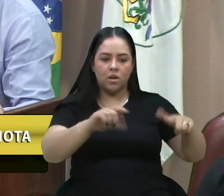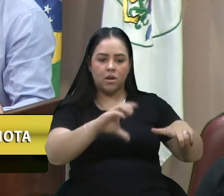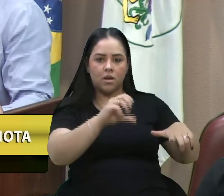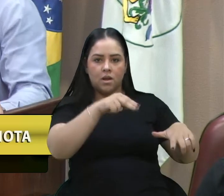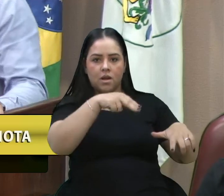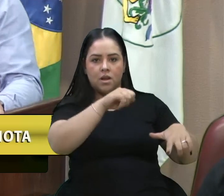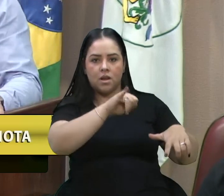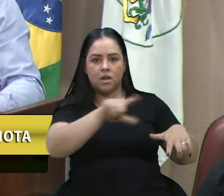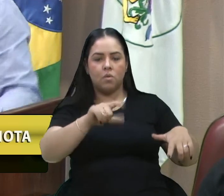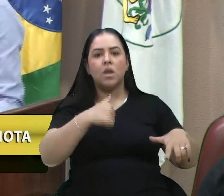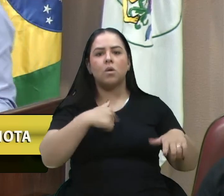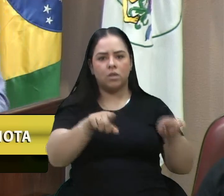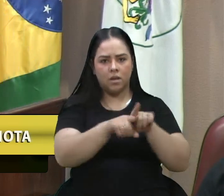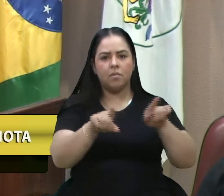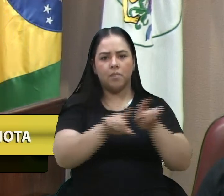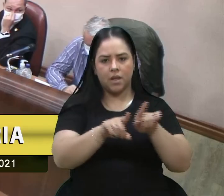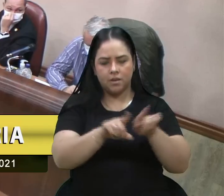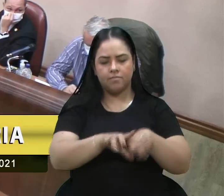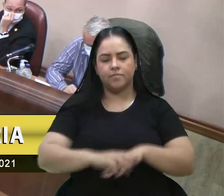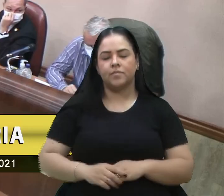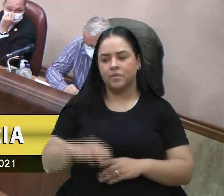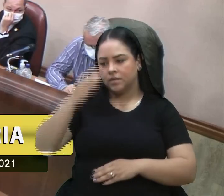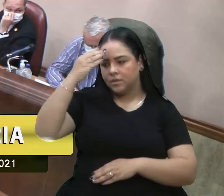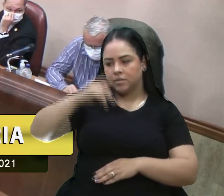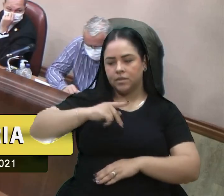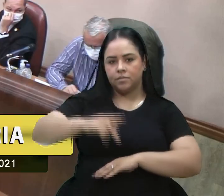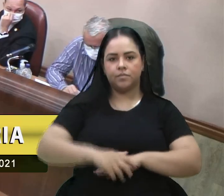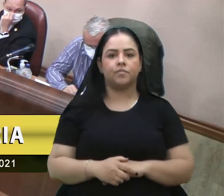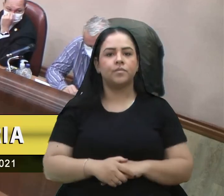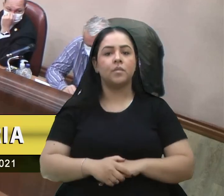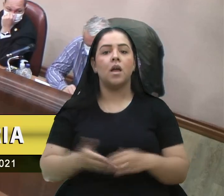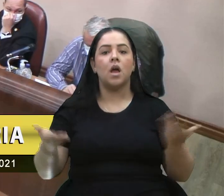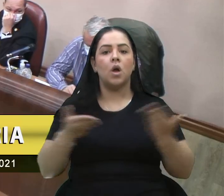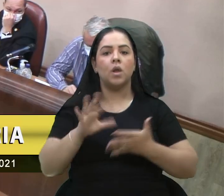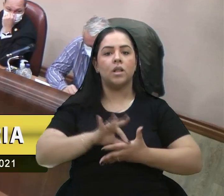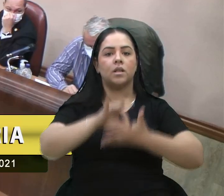serei. Obrigado, senhor presidente. Em declaração de lida, bancada PDT, vereador Rafael.